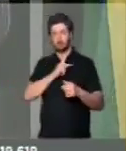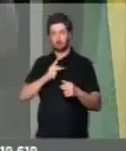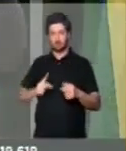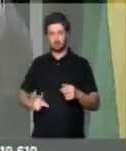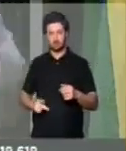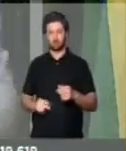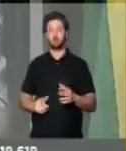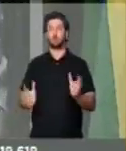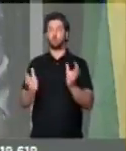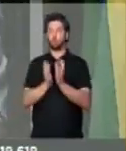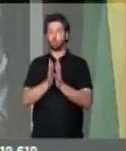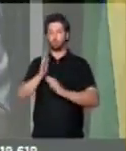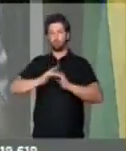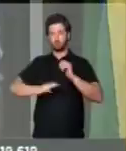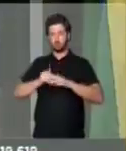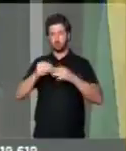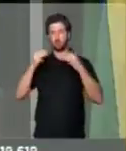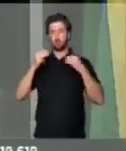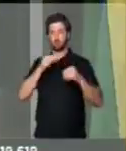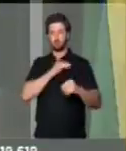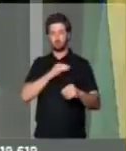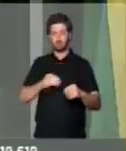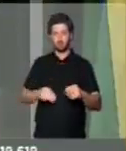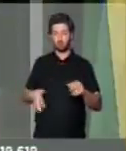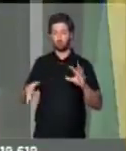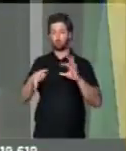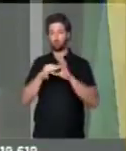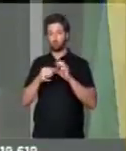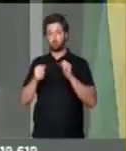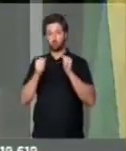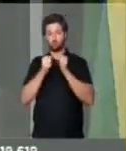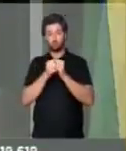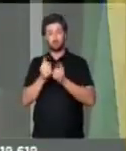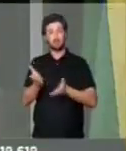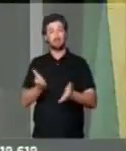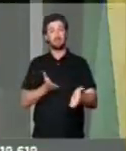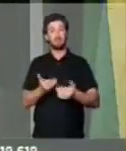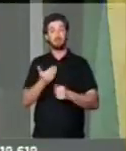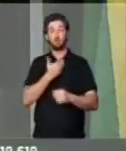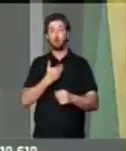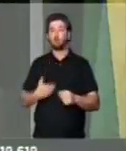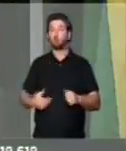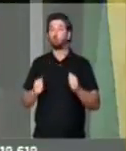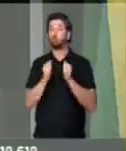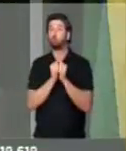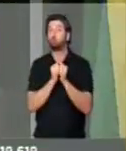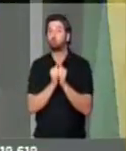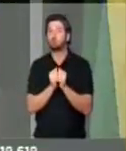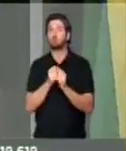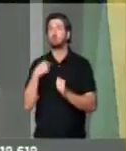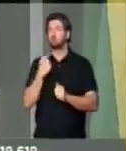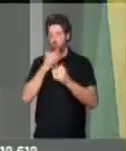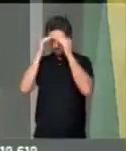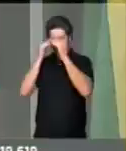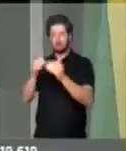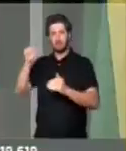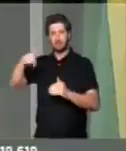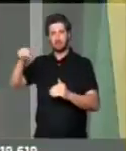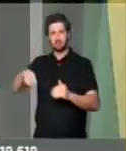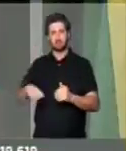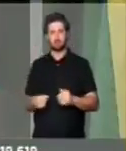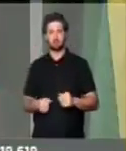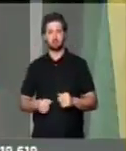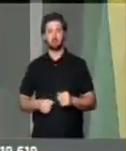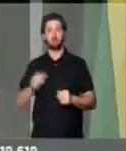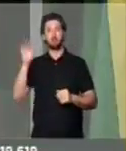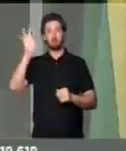com toda a equipe de ministros deles, juntamente com servidores públicos, que nós temos o maior respeito, servidores